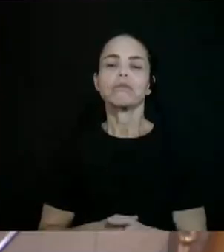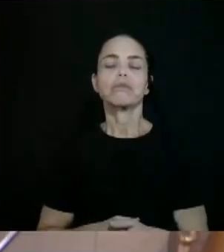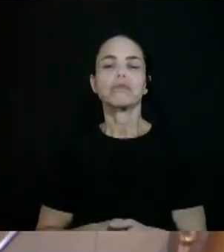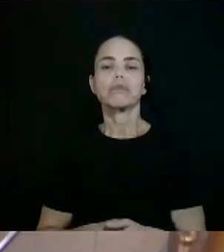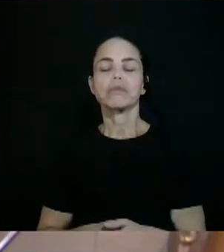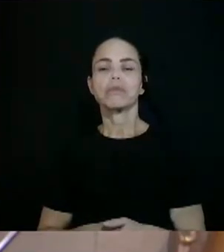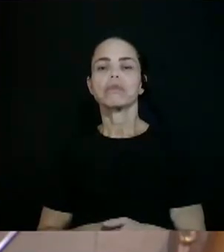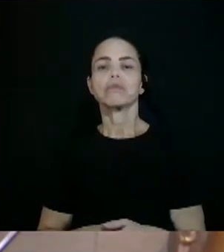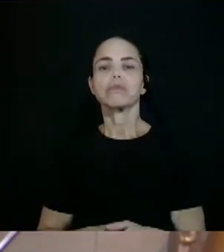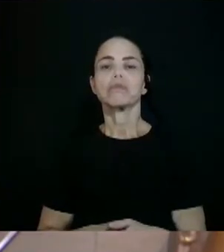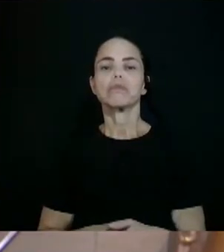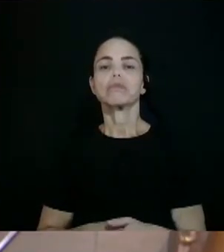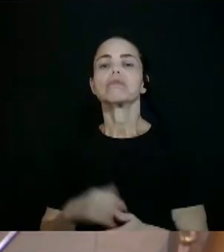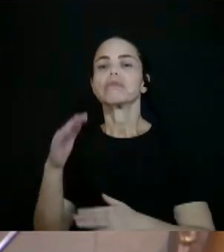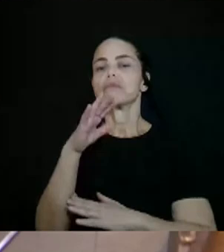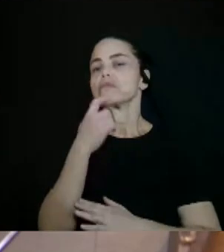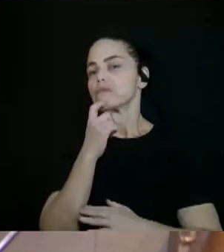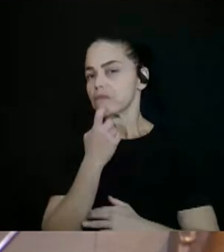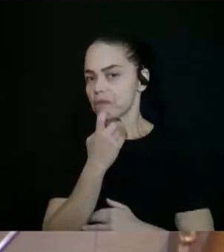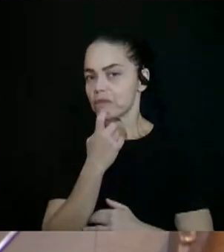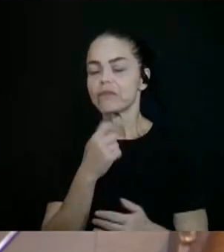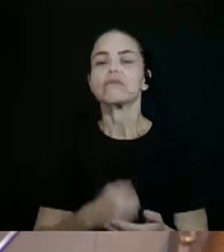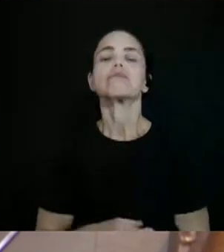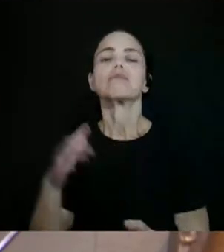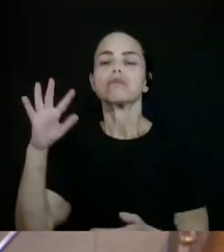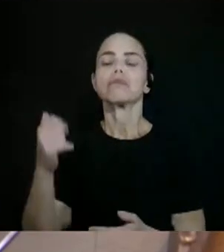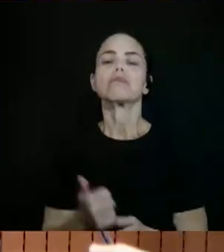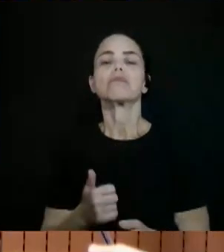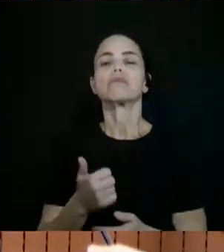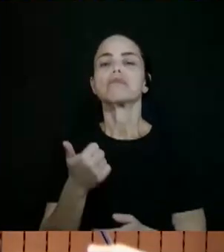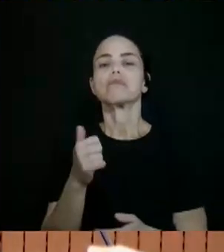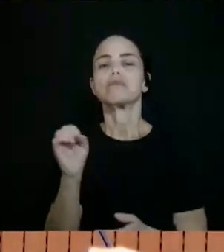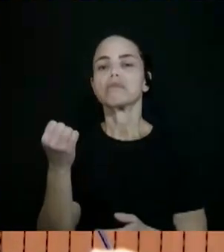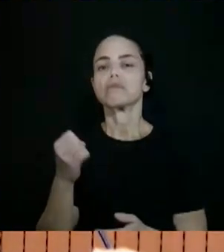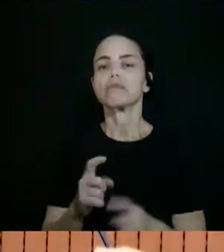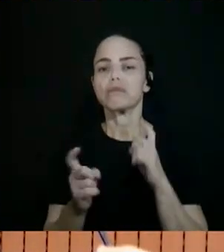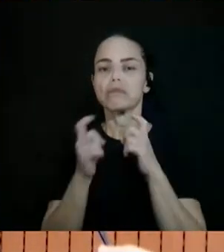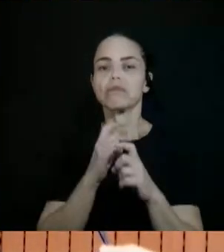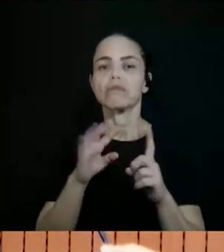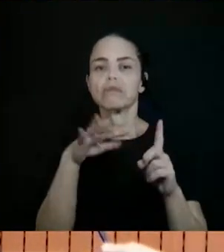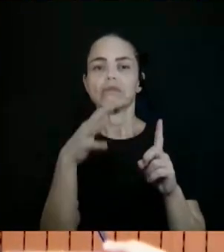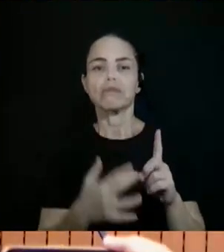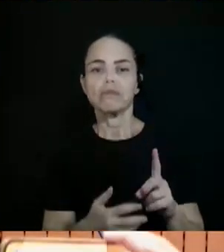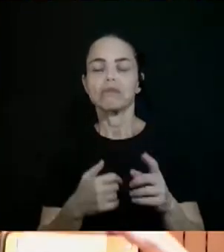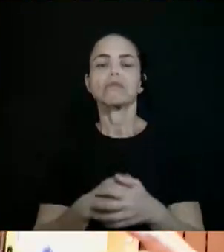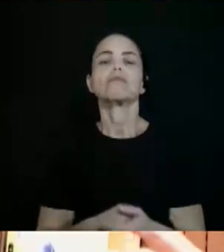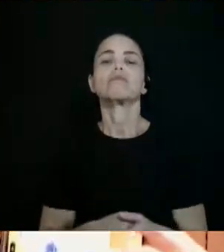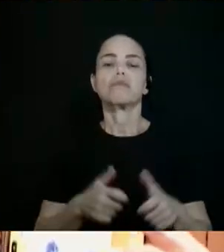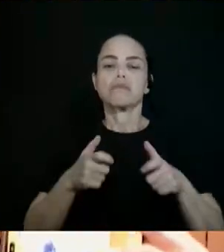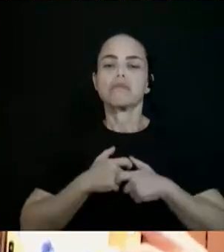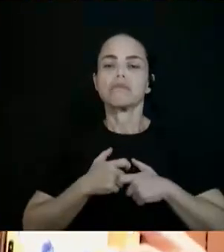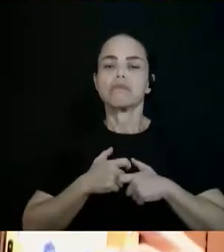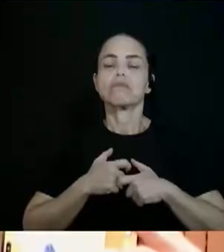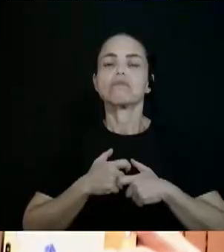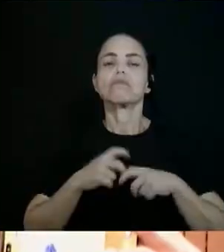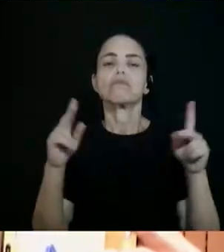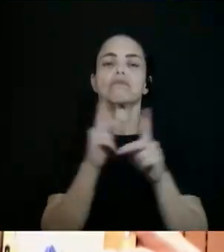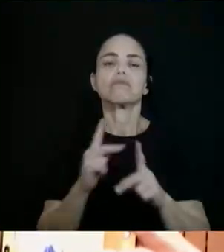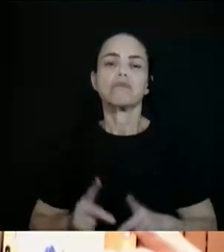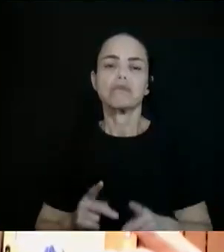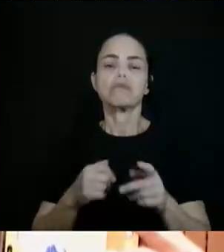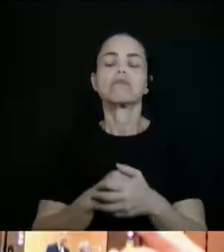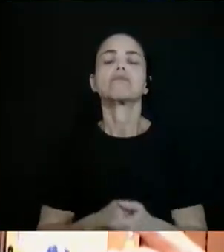A Câmara Municipal de Campinas realizou a 19ª reunião solene para a entrega da medalha Arautos da Paz. A homenagem